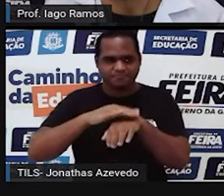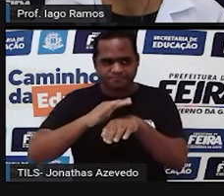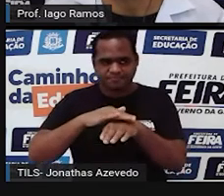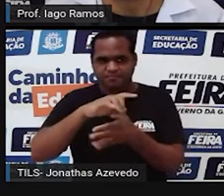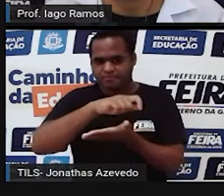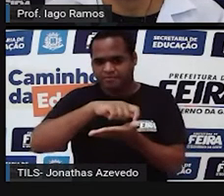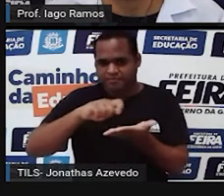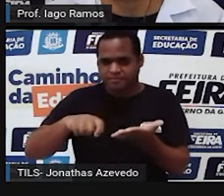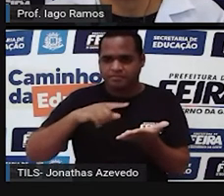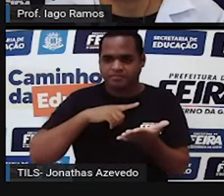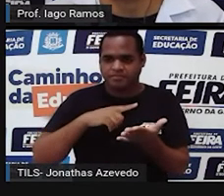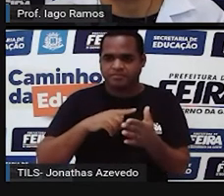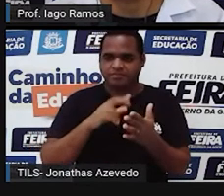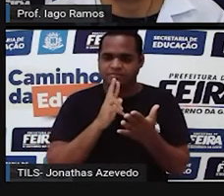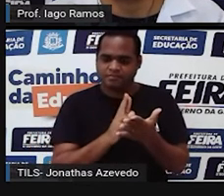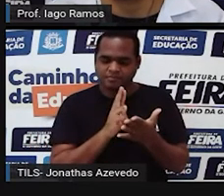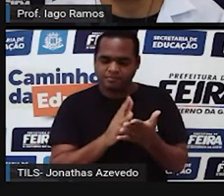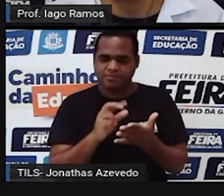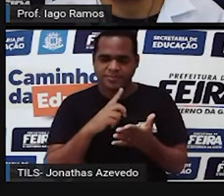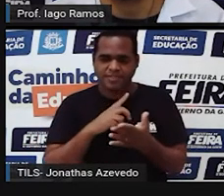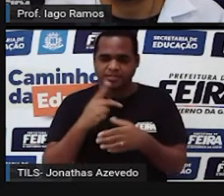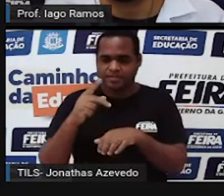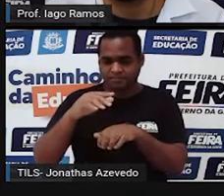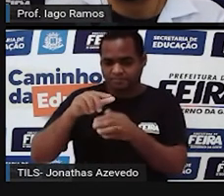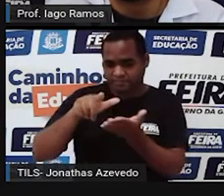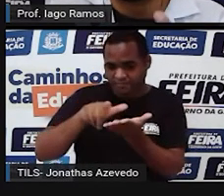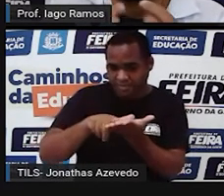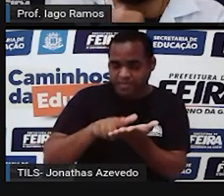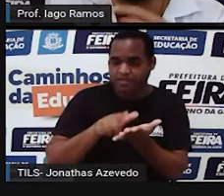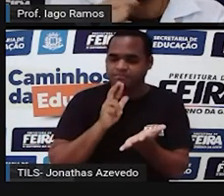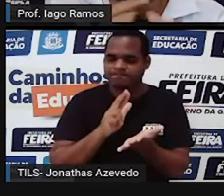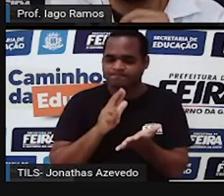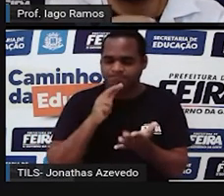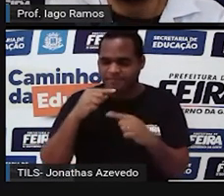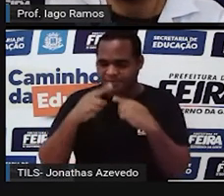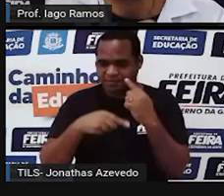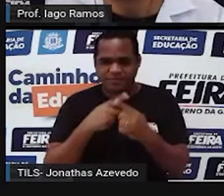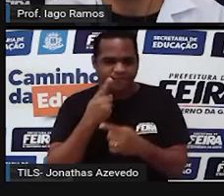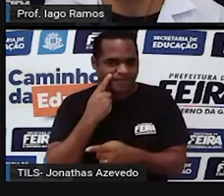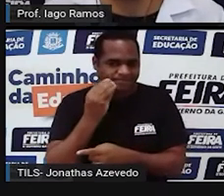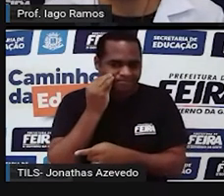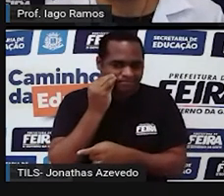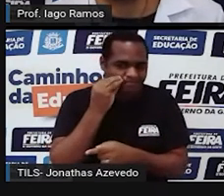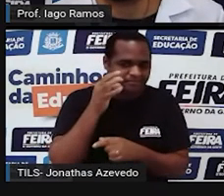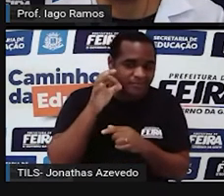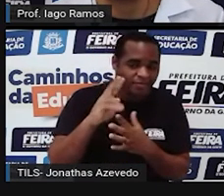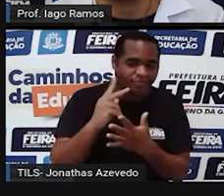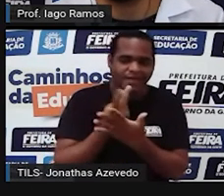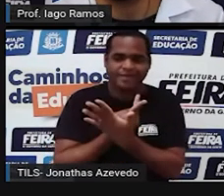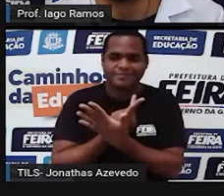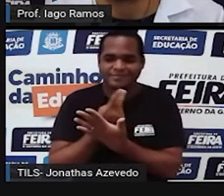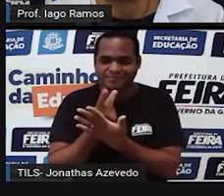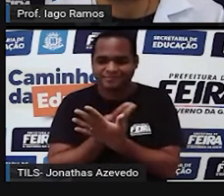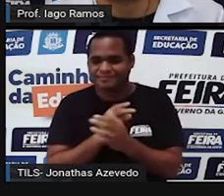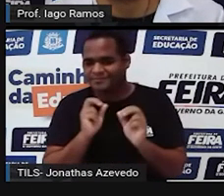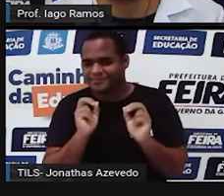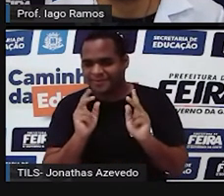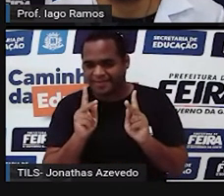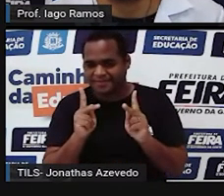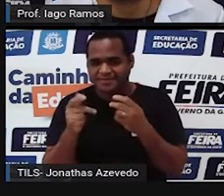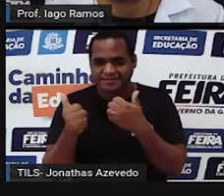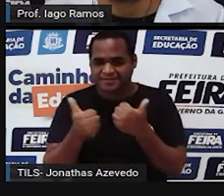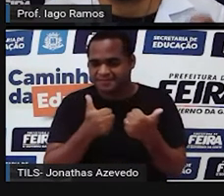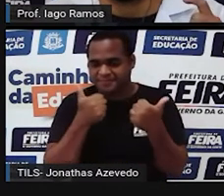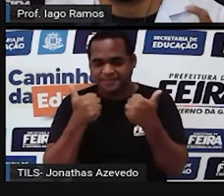anotando aí as suas respostas no caderno. E aí a gente já vai corrigindo aqui imediatamente, né? Para a